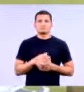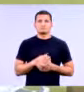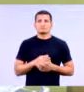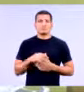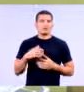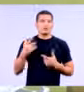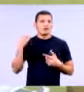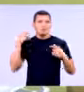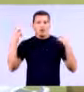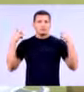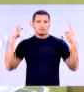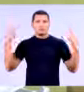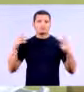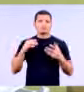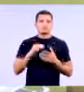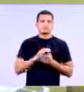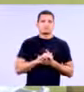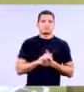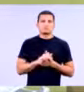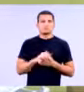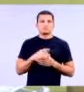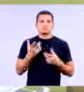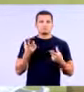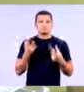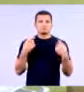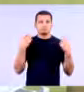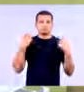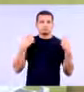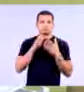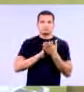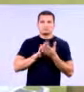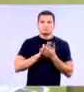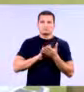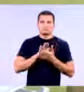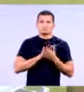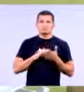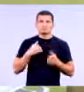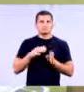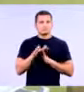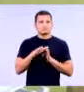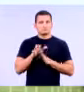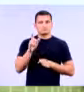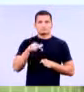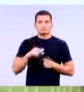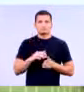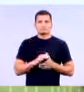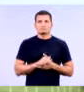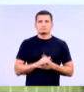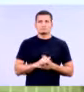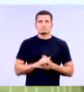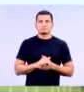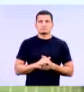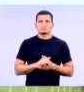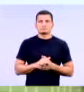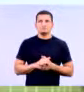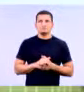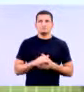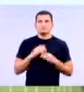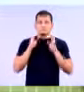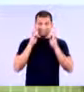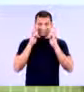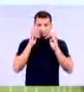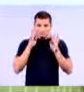com que ele, né, fique ali prejudicado por conta disso. Então, as minhas dicas são essas, professora. Bom, prestem atenção nas